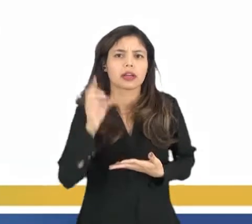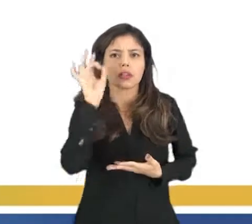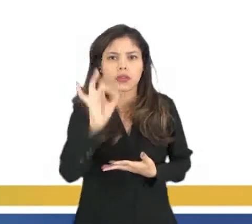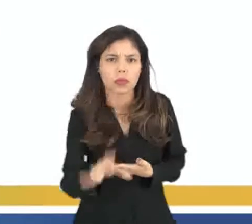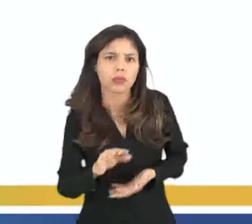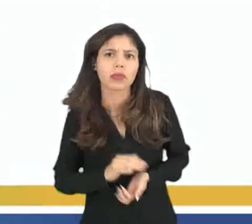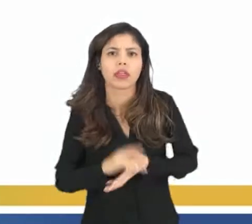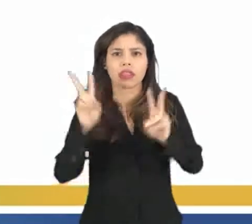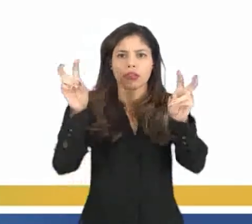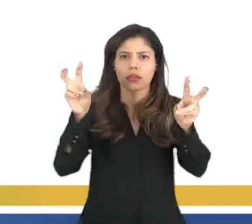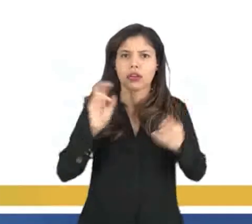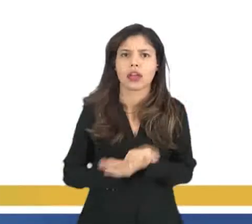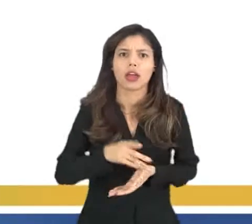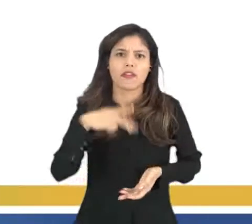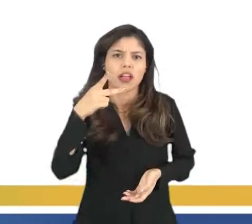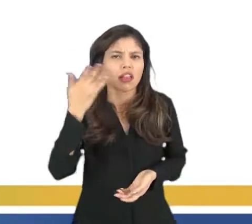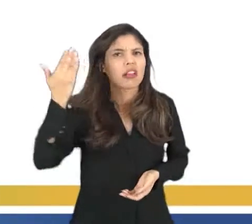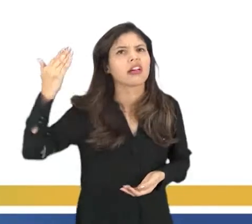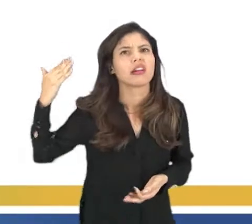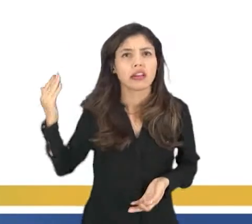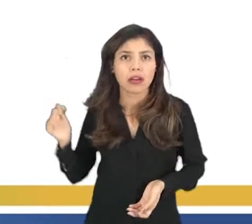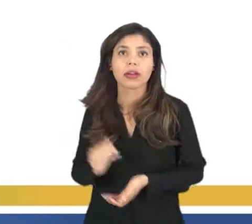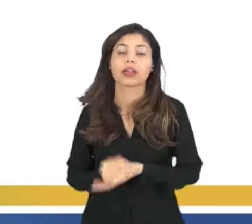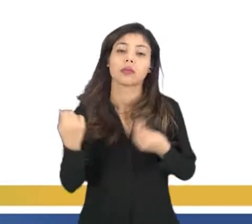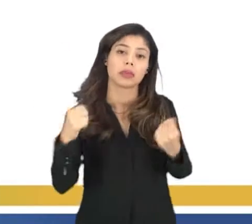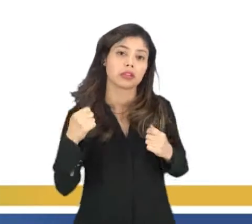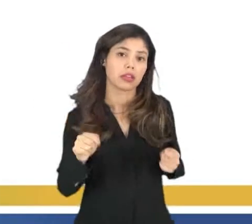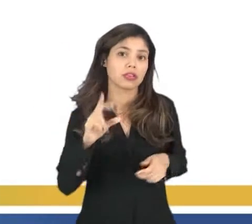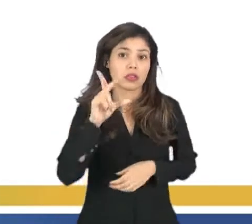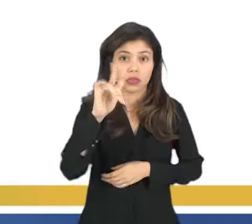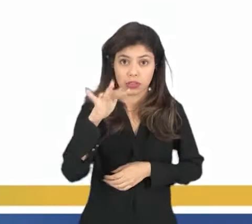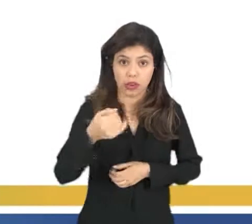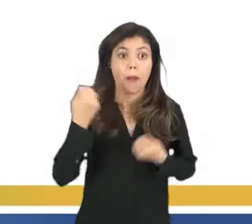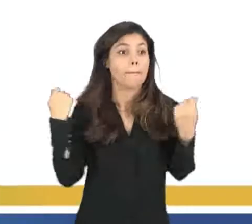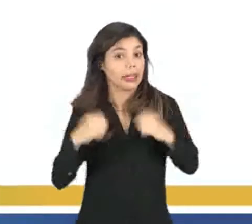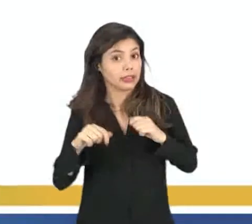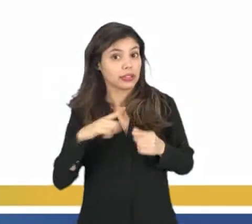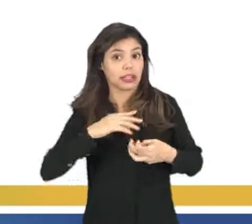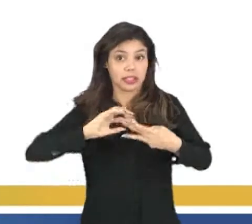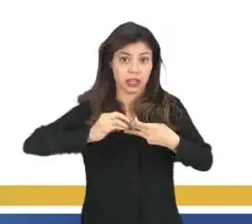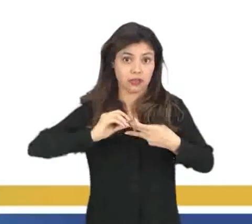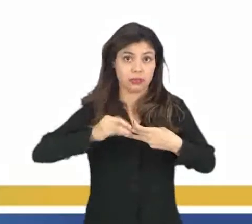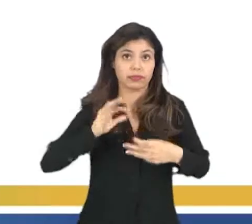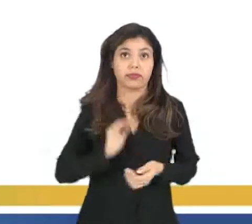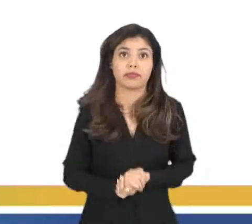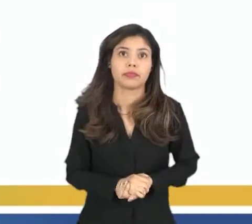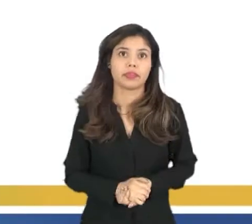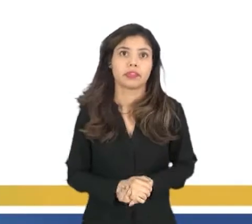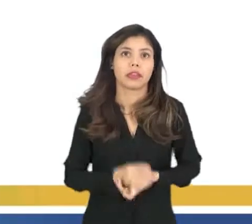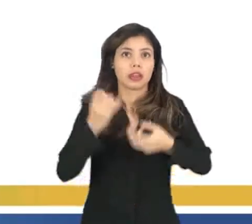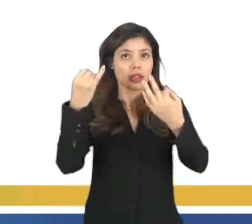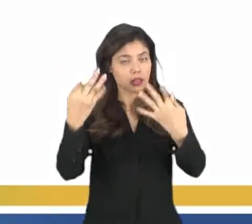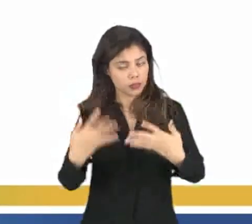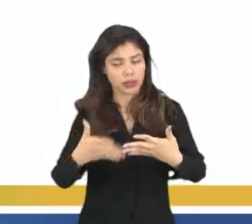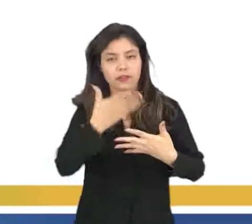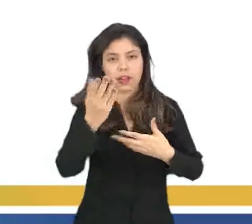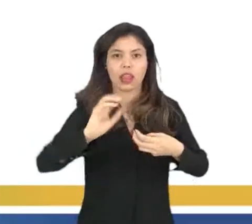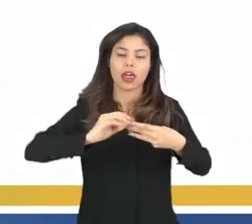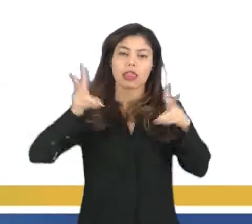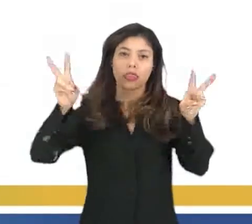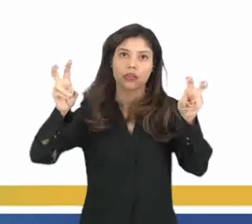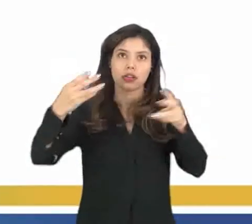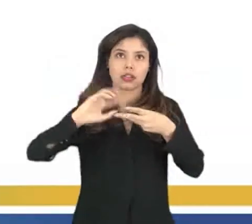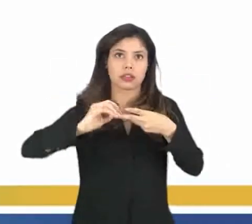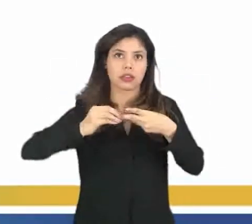teoria. Lembra que eu falei lá no início que para que eu seja considerado um ser vivo eu preciso ter células? É sobre isso que a teoria celular diz